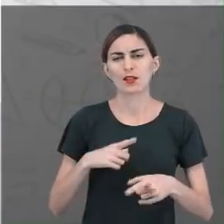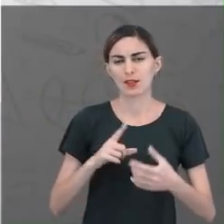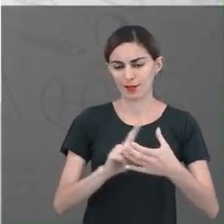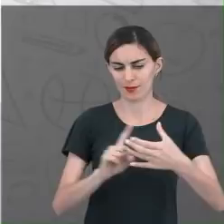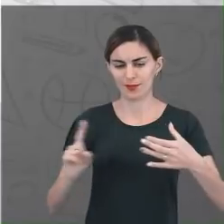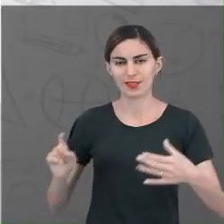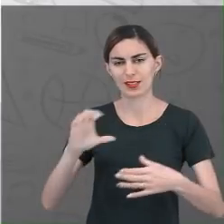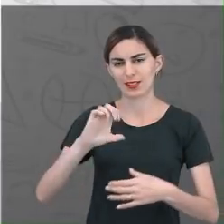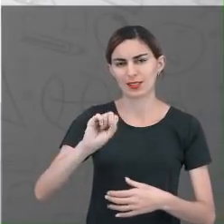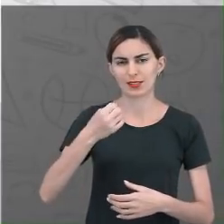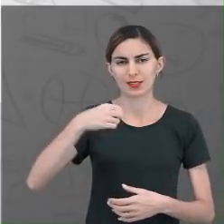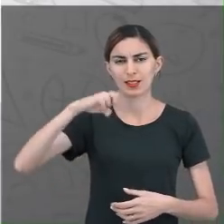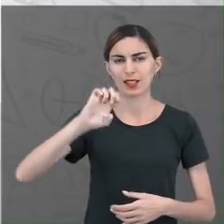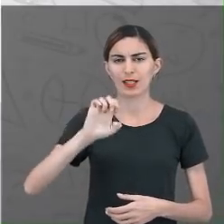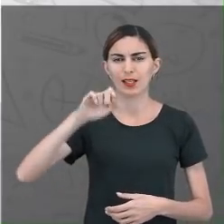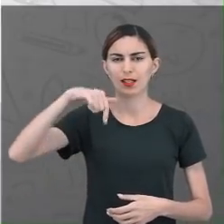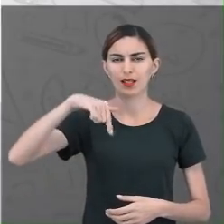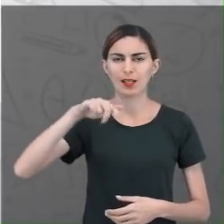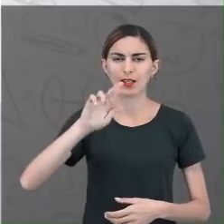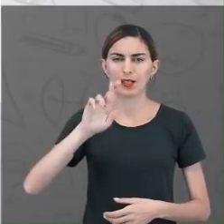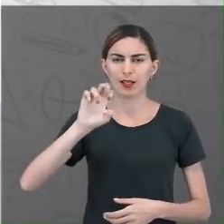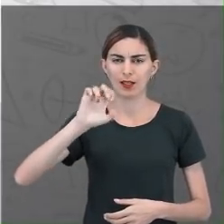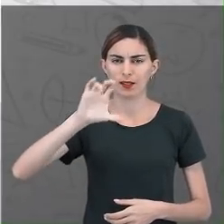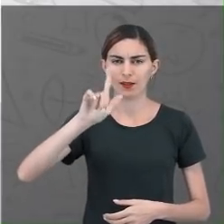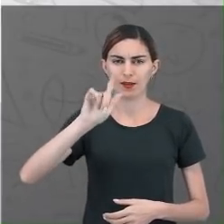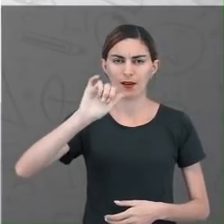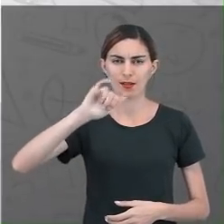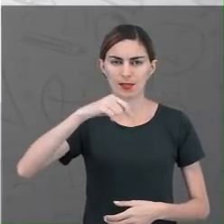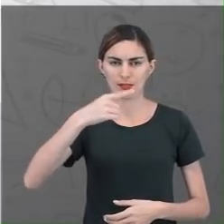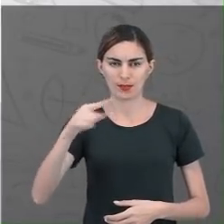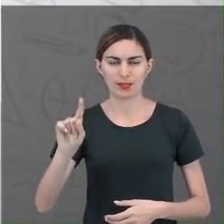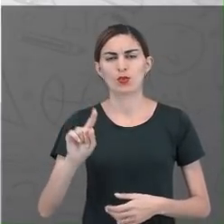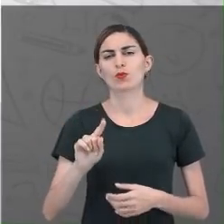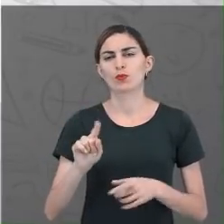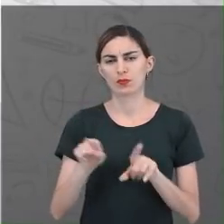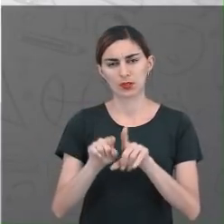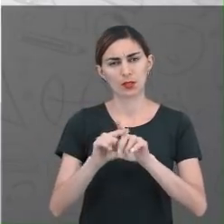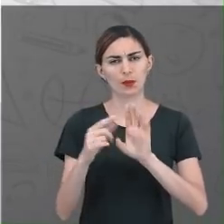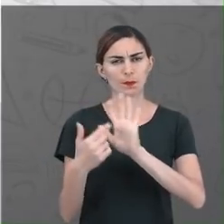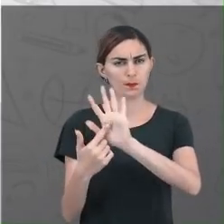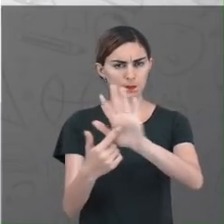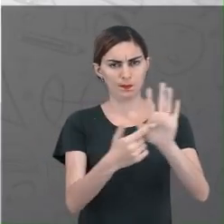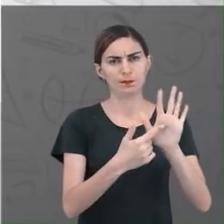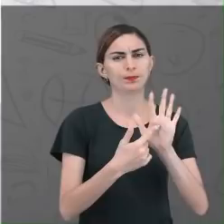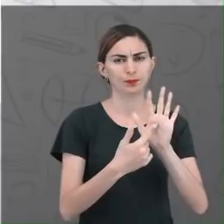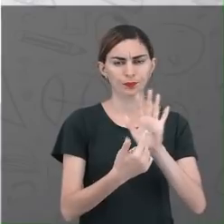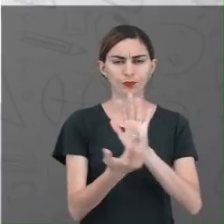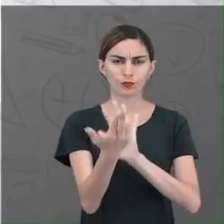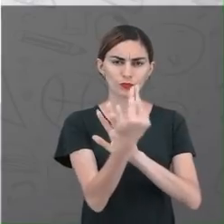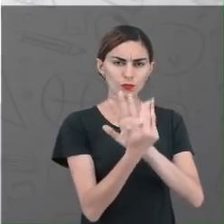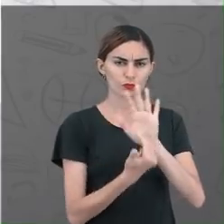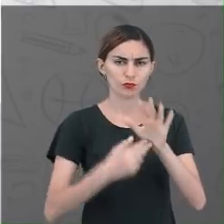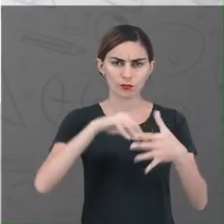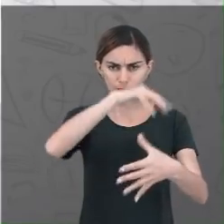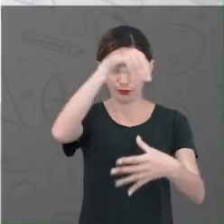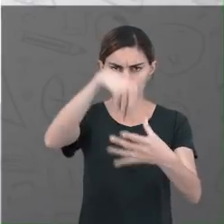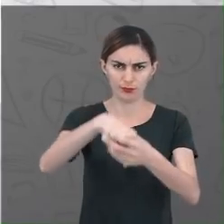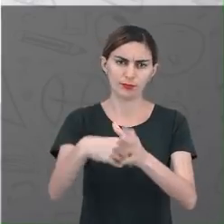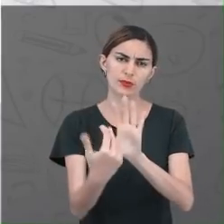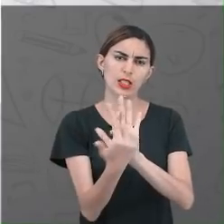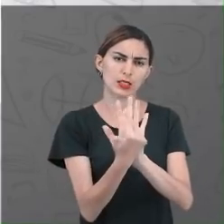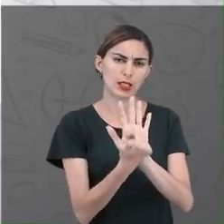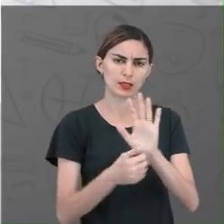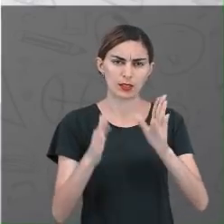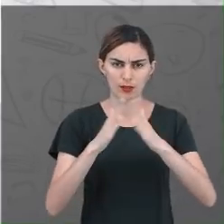segregação. Aí aqui eu já trago uma imagem, né, de uma coisa aplicada para o design de interiores, onde é feita